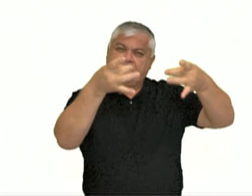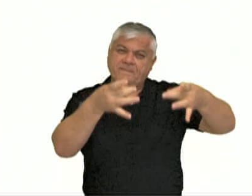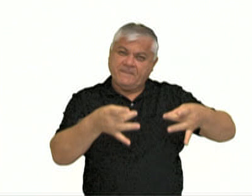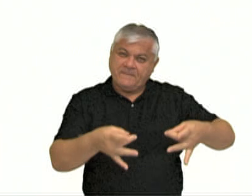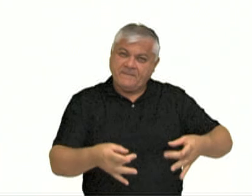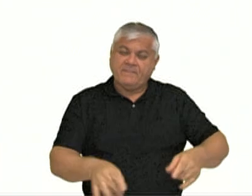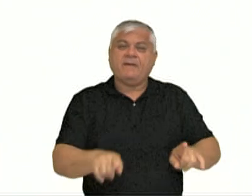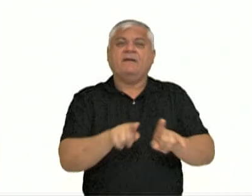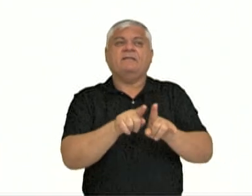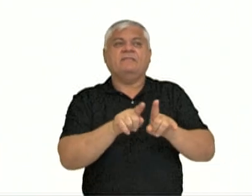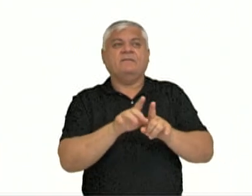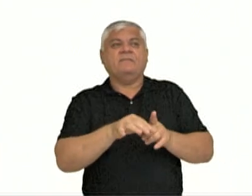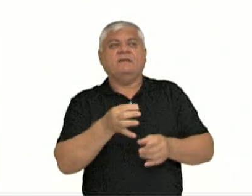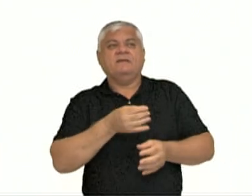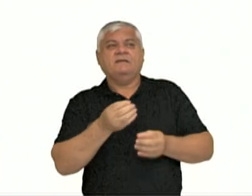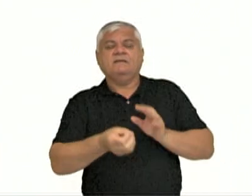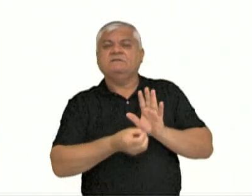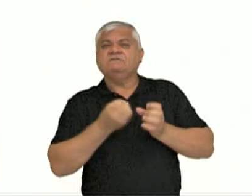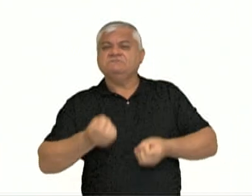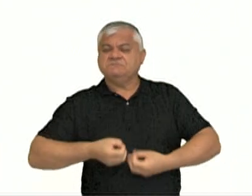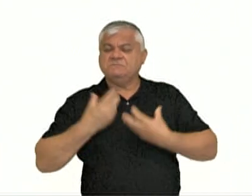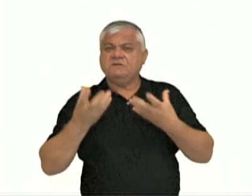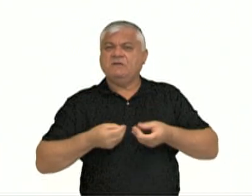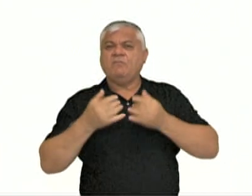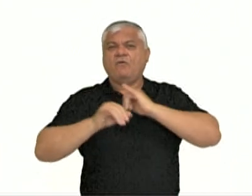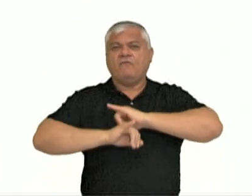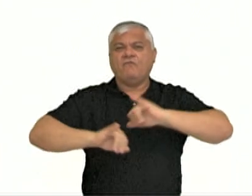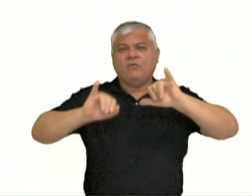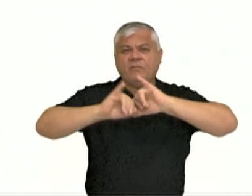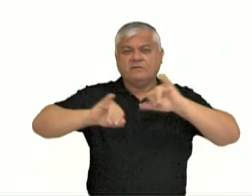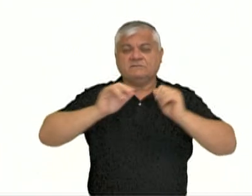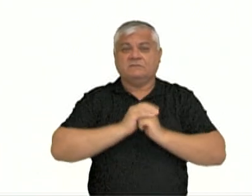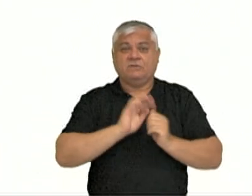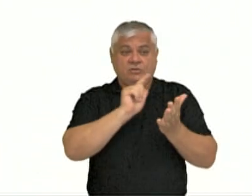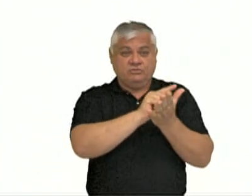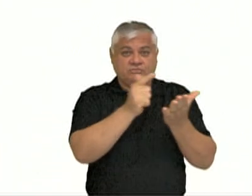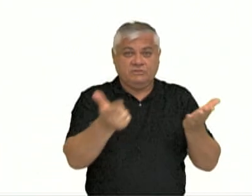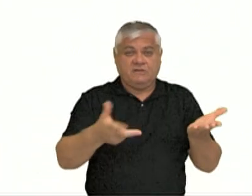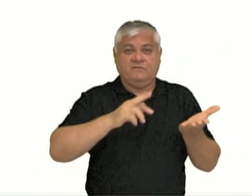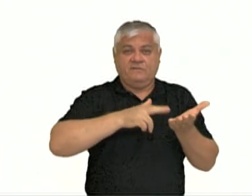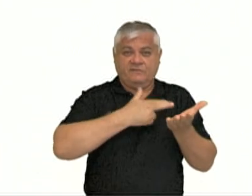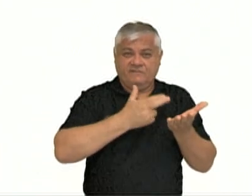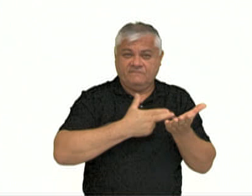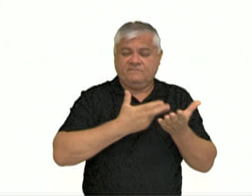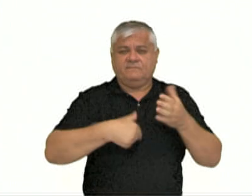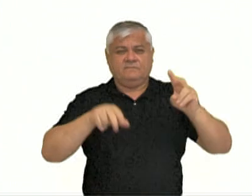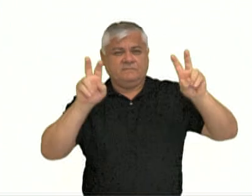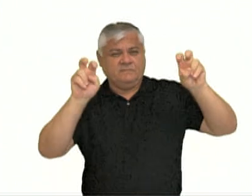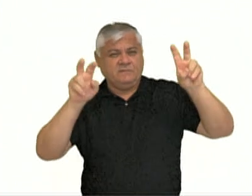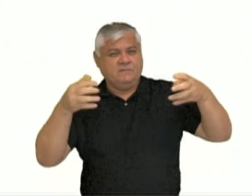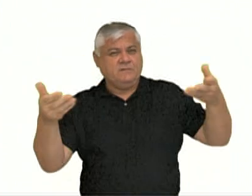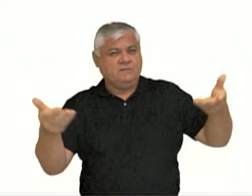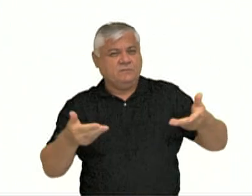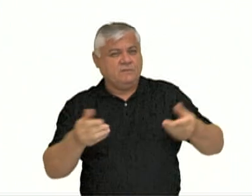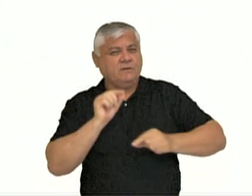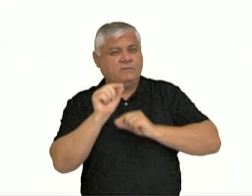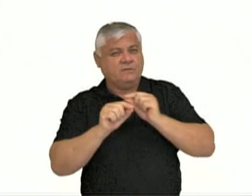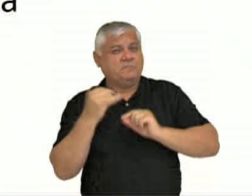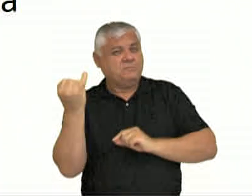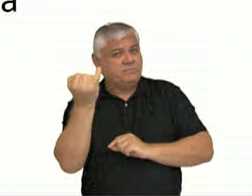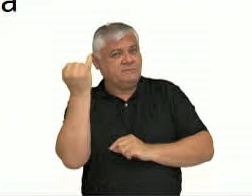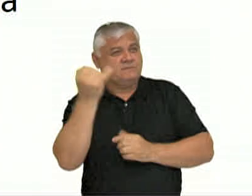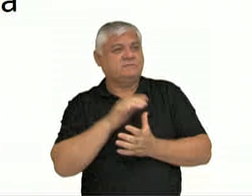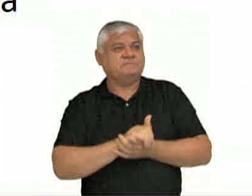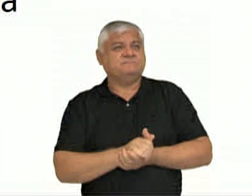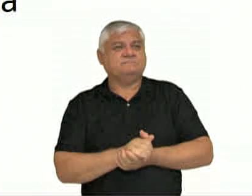a opinião de um veículo de informação, como jornais e revistas, sobre temas atuais e relevantes.